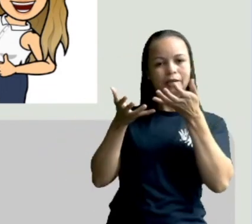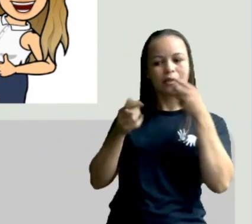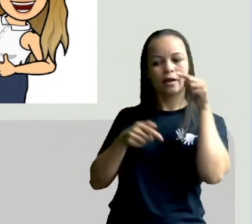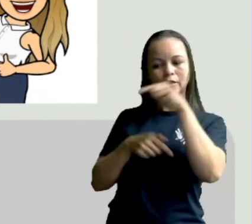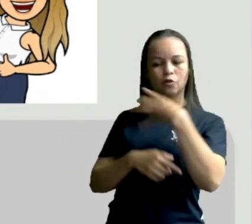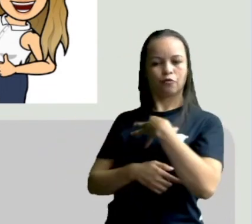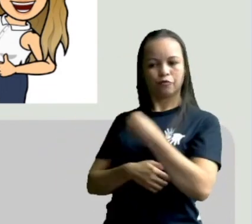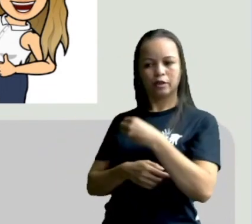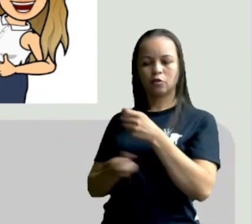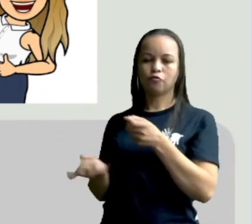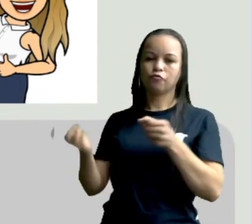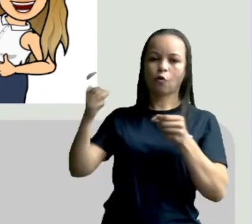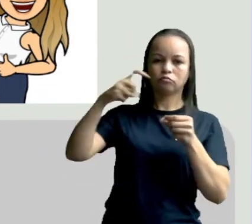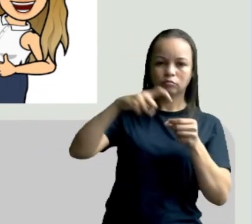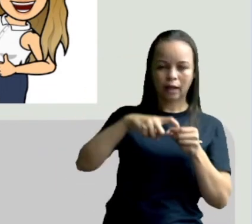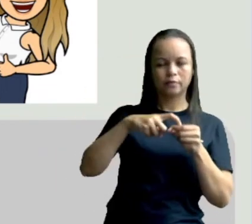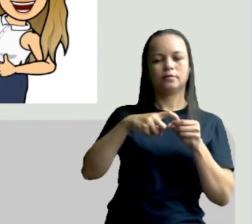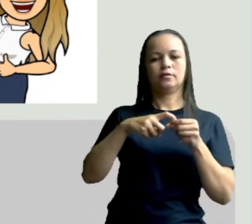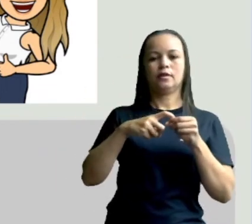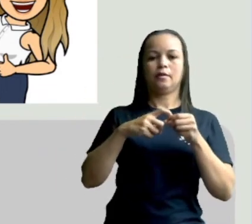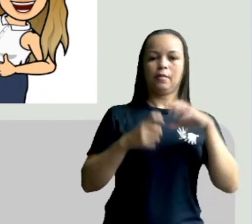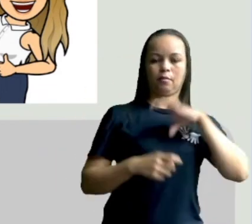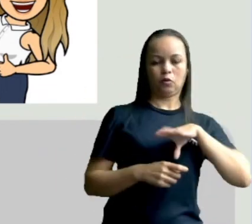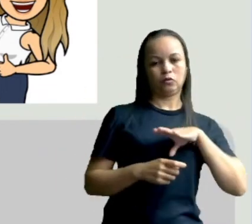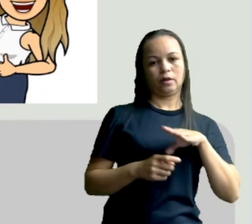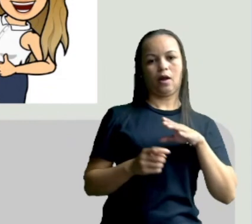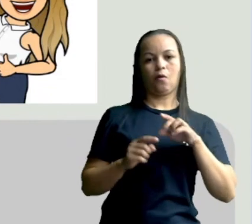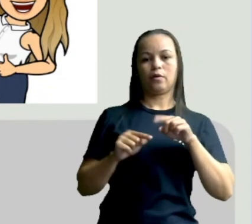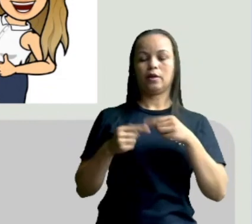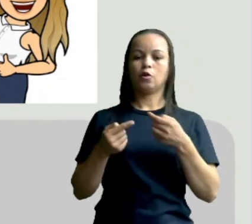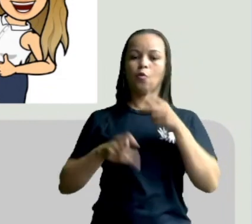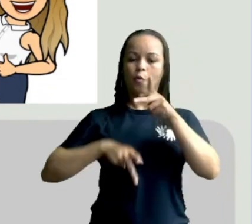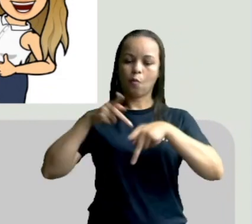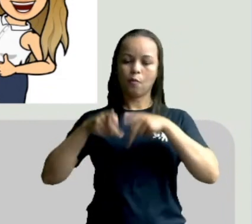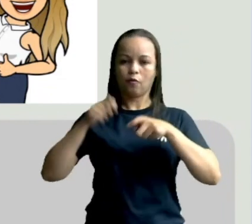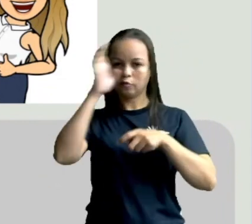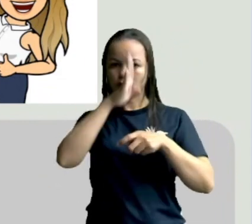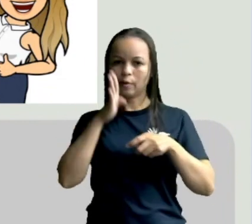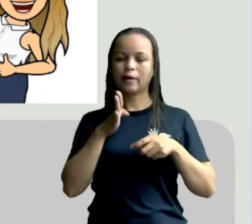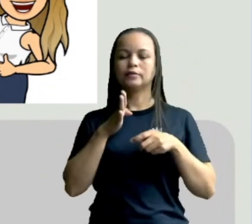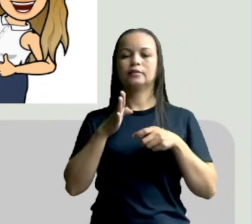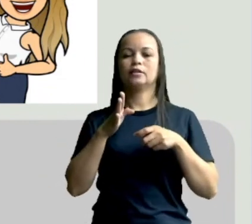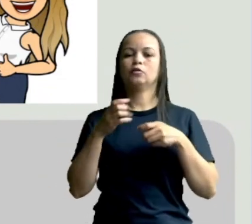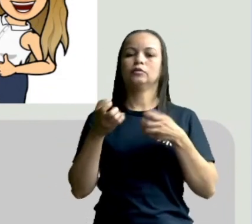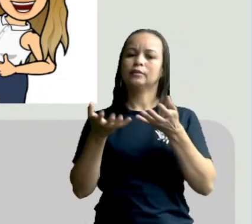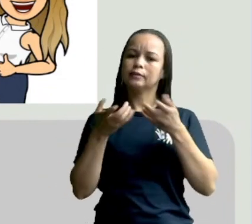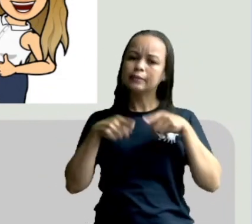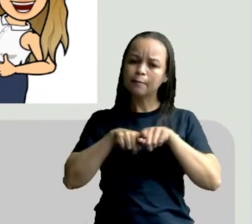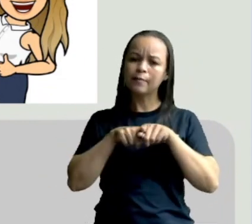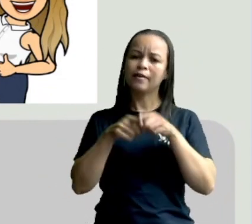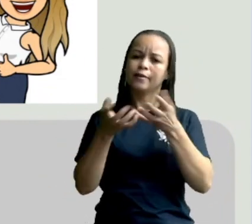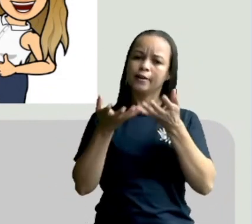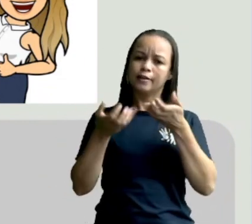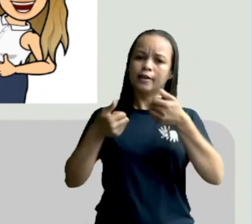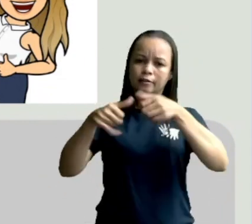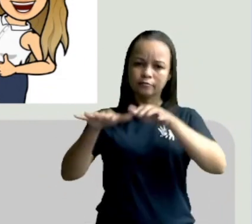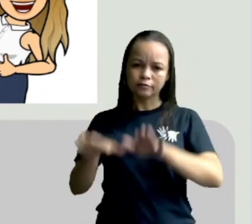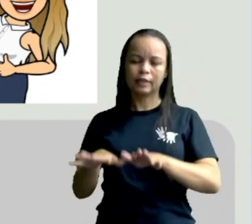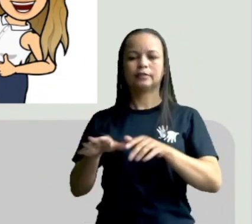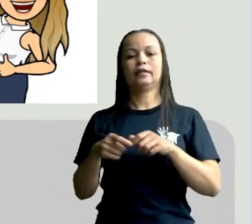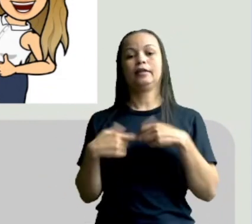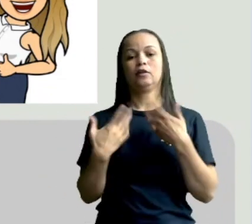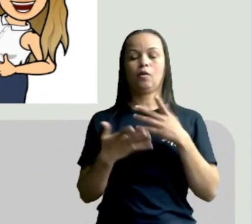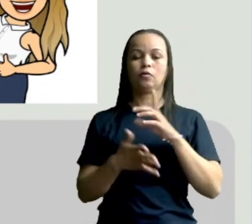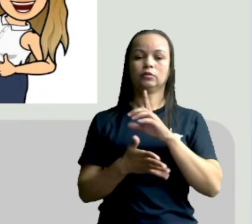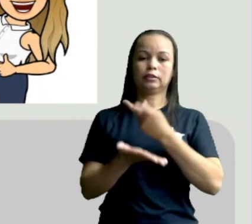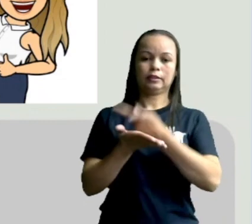voltar e o povo do Brasil também não queria que Dom Pedro voltasse. E aí aconteceu o dia do fico, que foi quando Dom Pedro decidiu ficar aqui